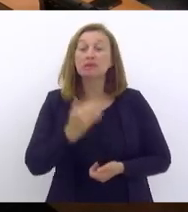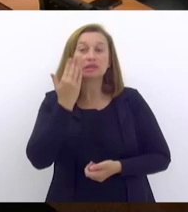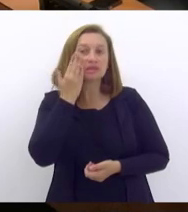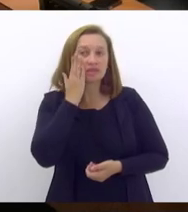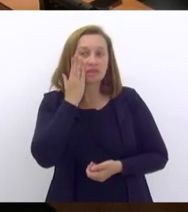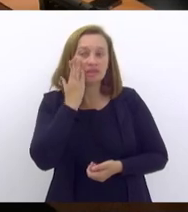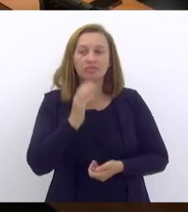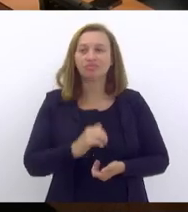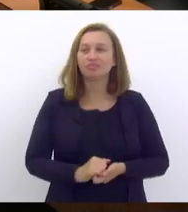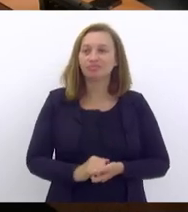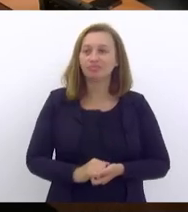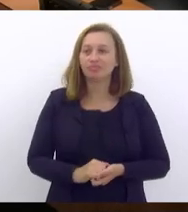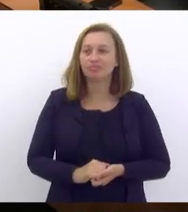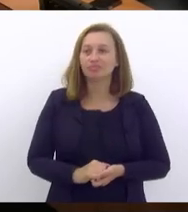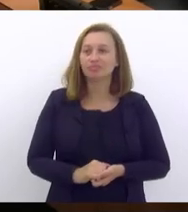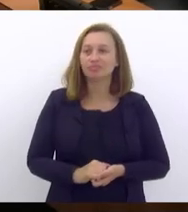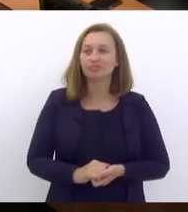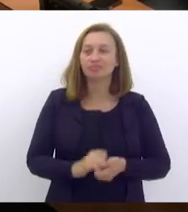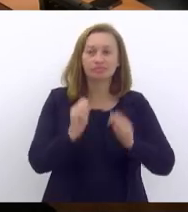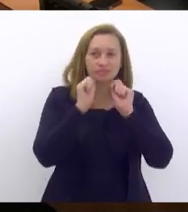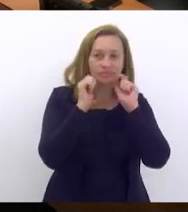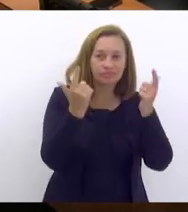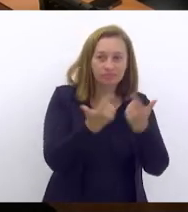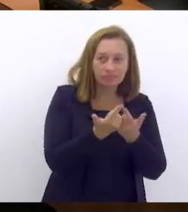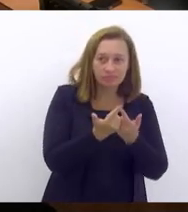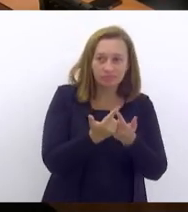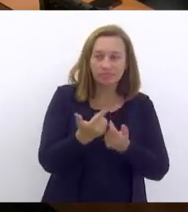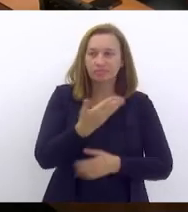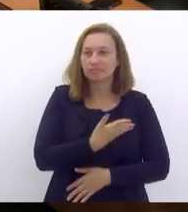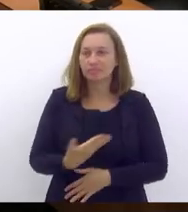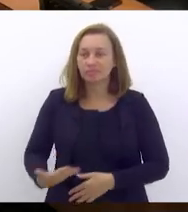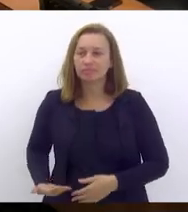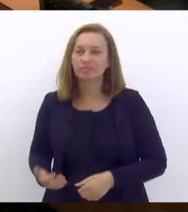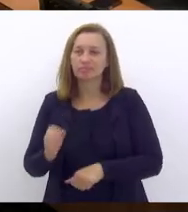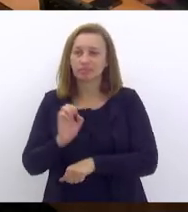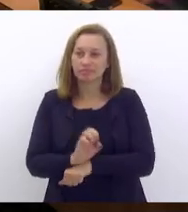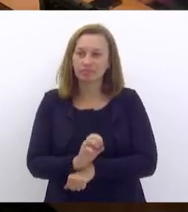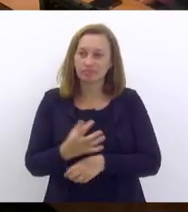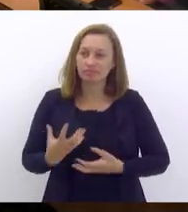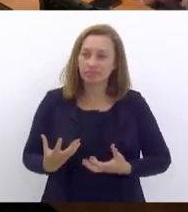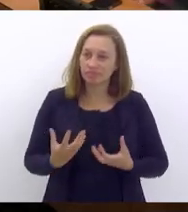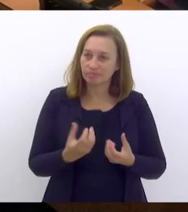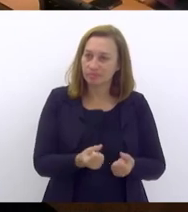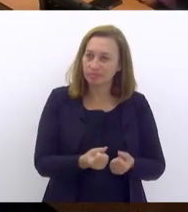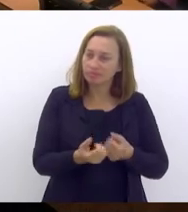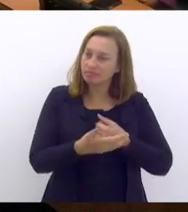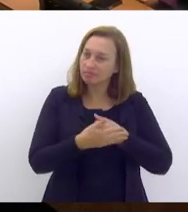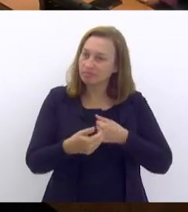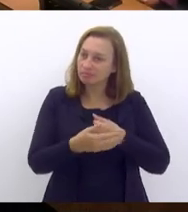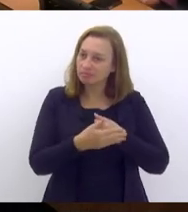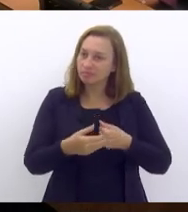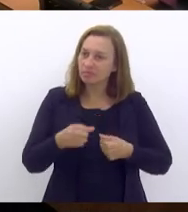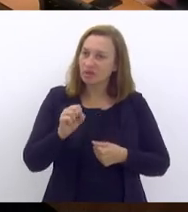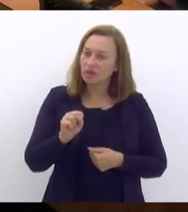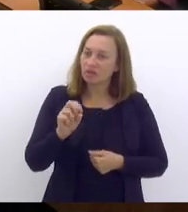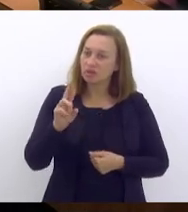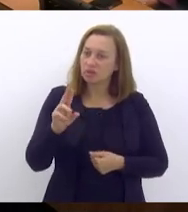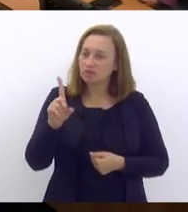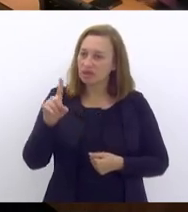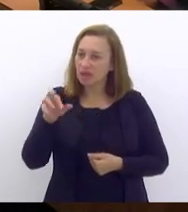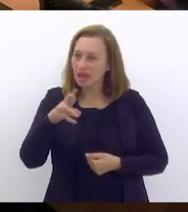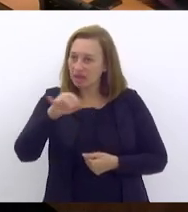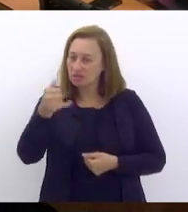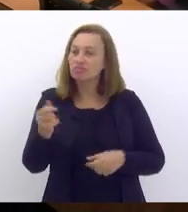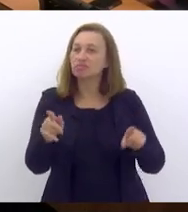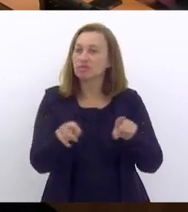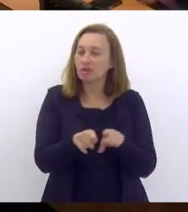entendemos que tanto a LERJ quanto o governo do Estado, que recebe esse carinho da Sudeste, também